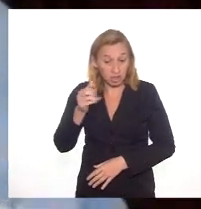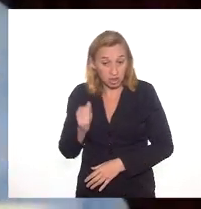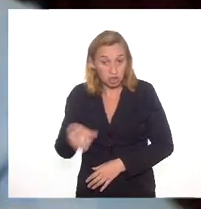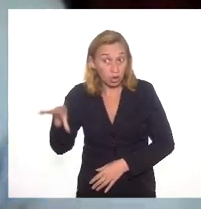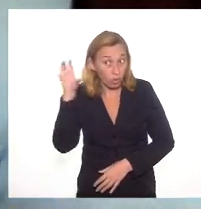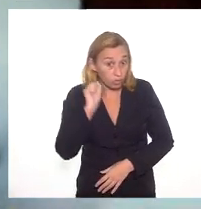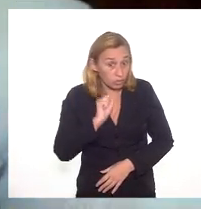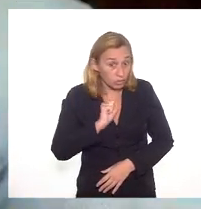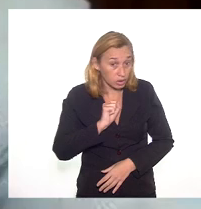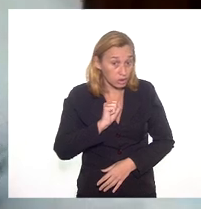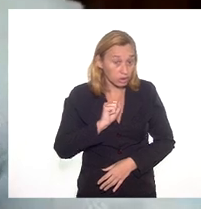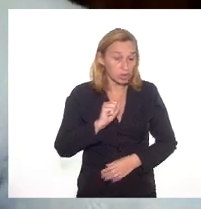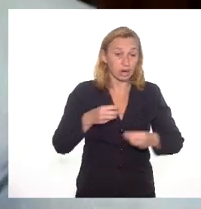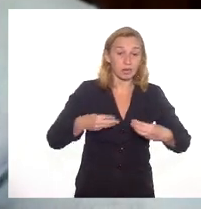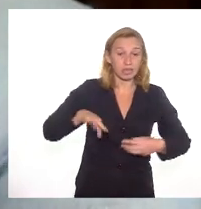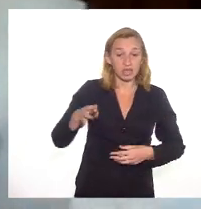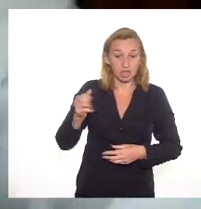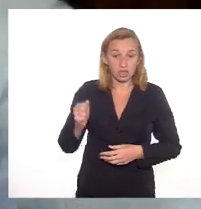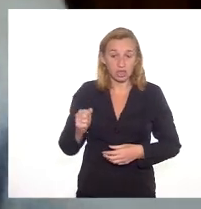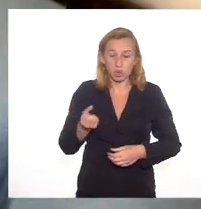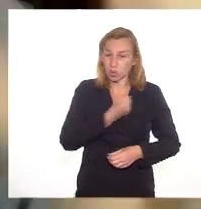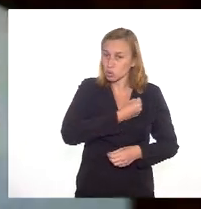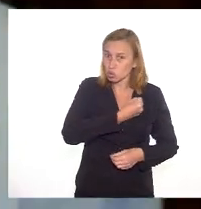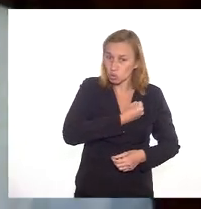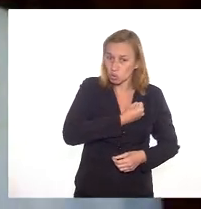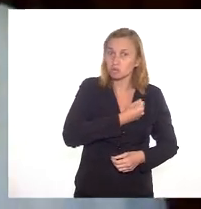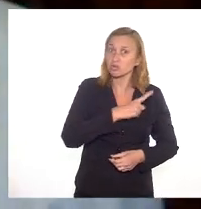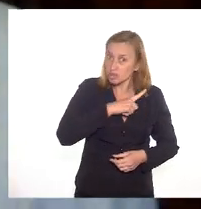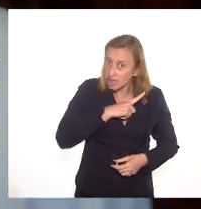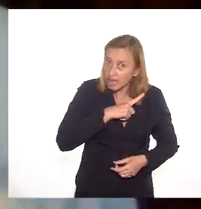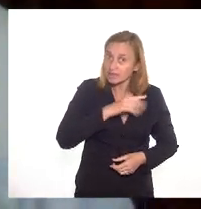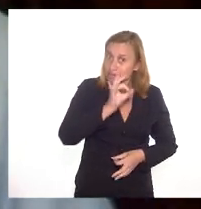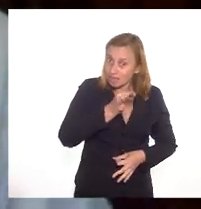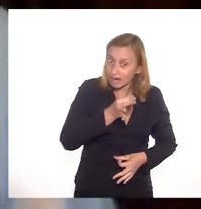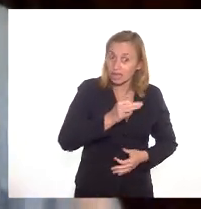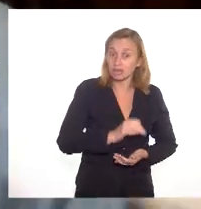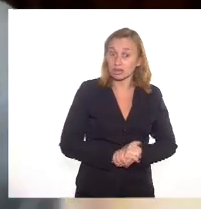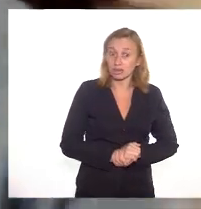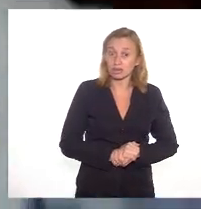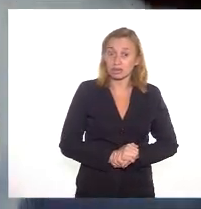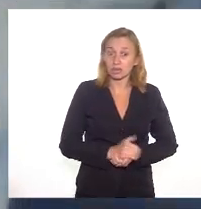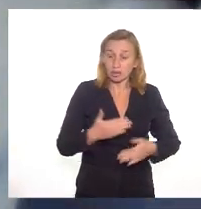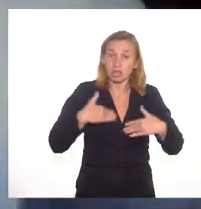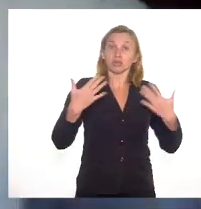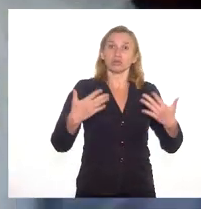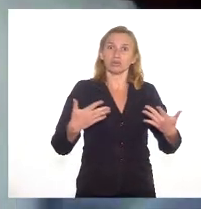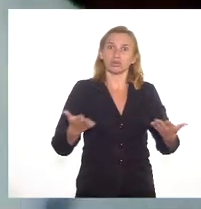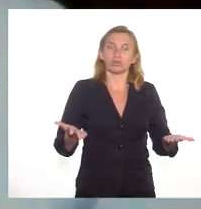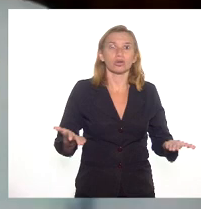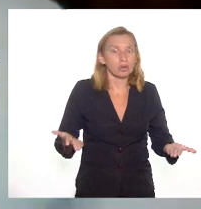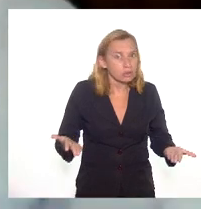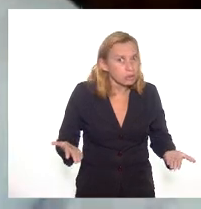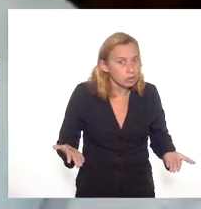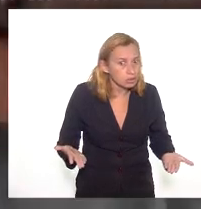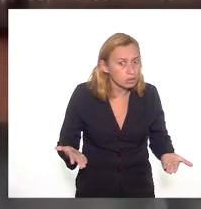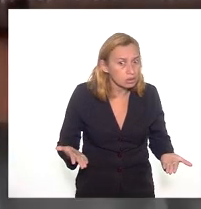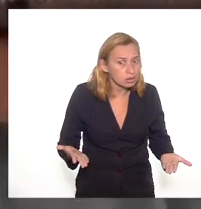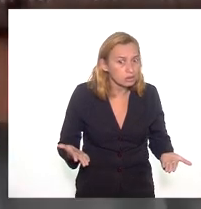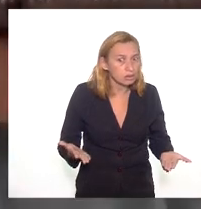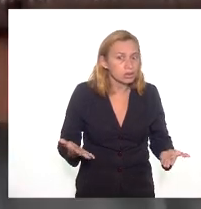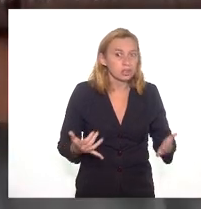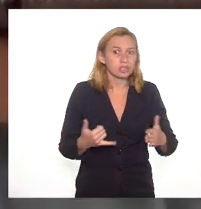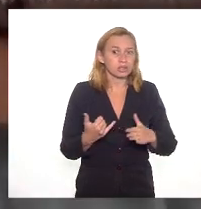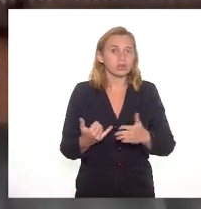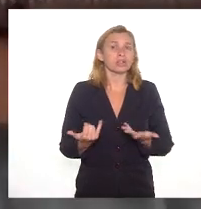ouvirmos a ministra, porque os dados, ela tem dados efetivos, foi isso que me assustou, foi não, apresentado. E muitas instituições têm